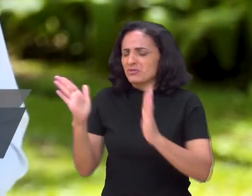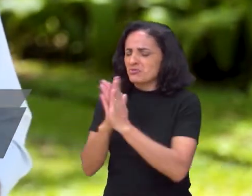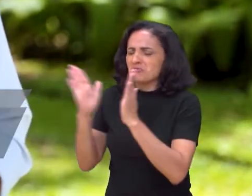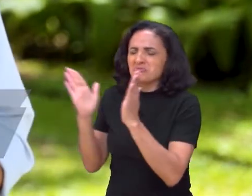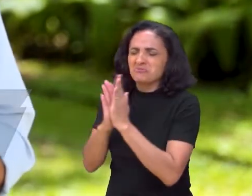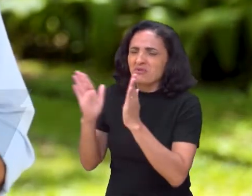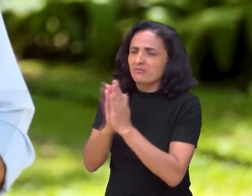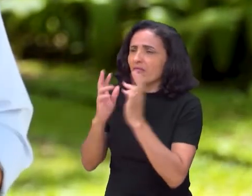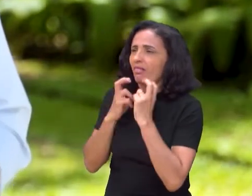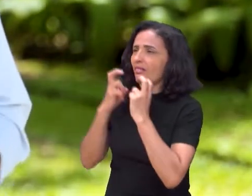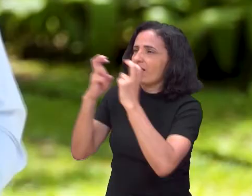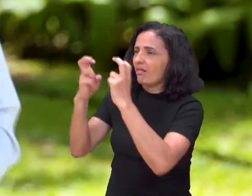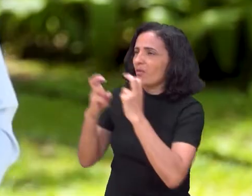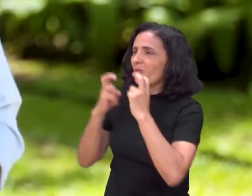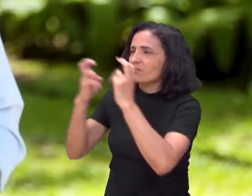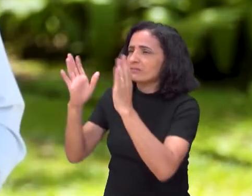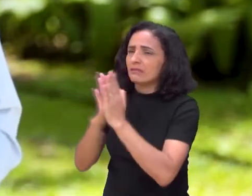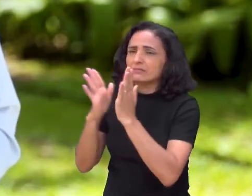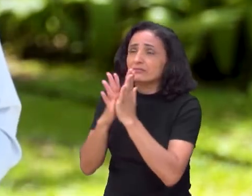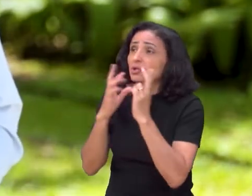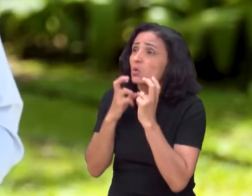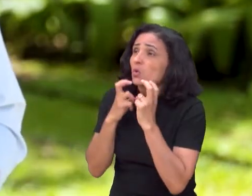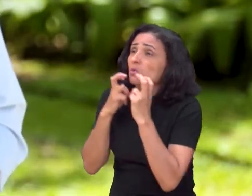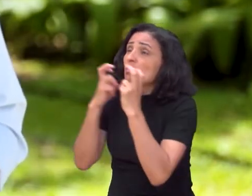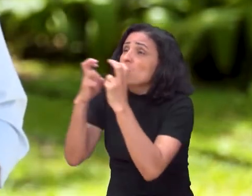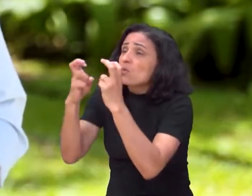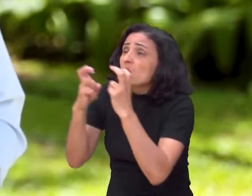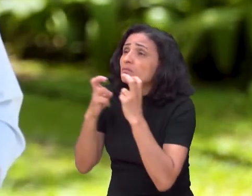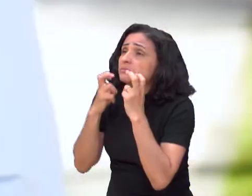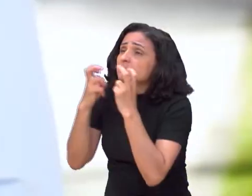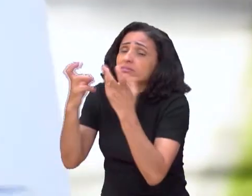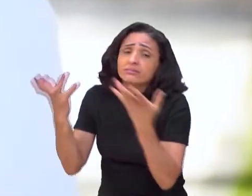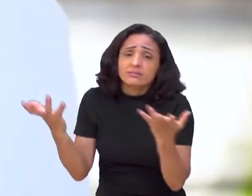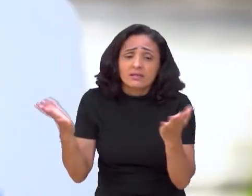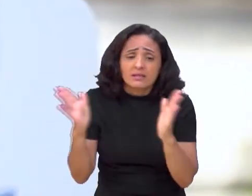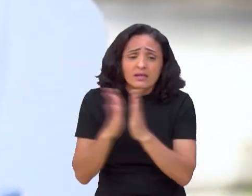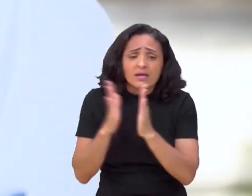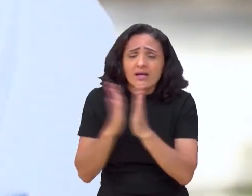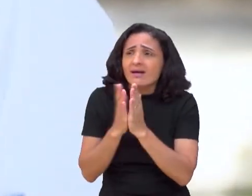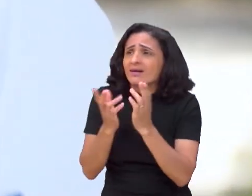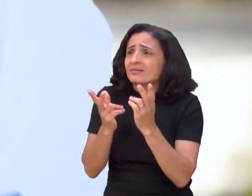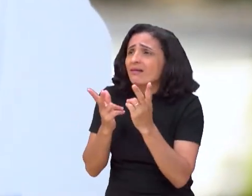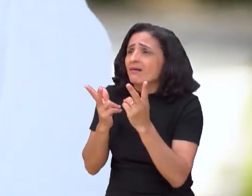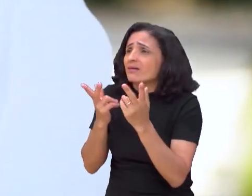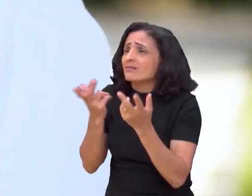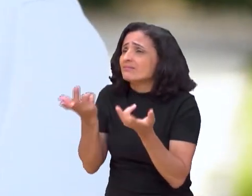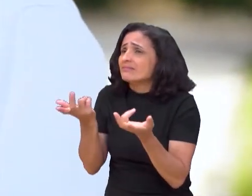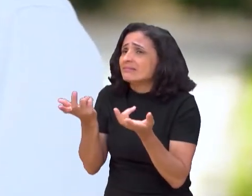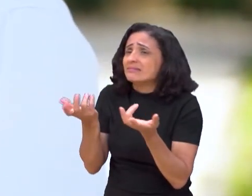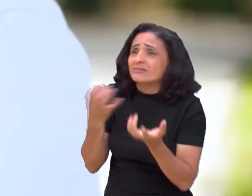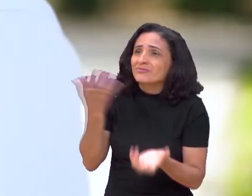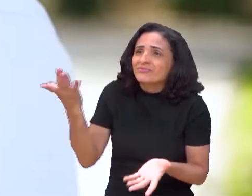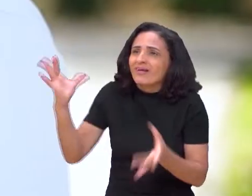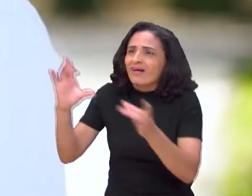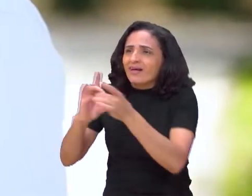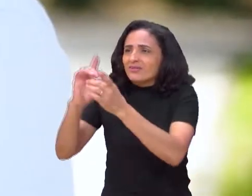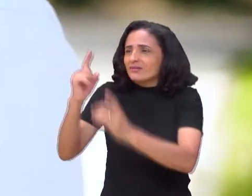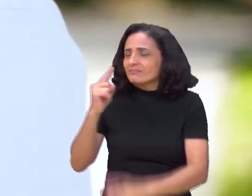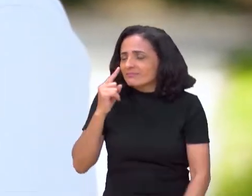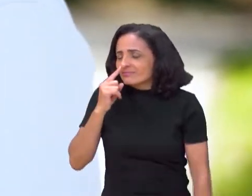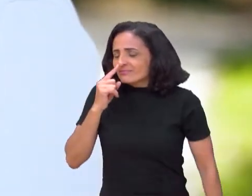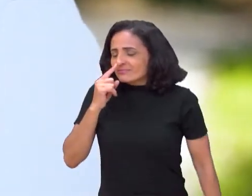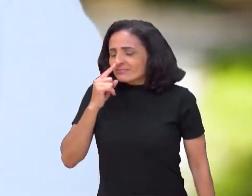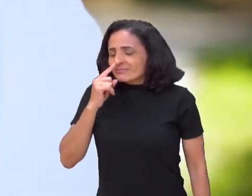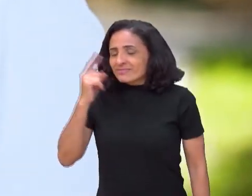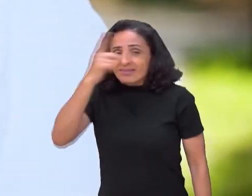inexprimíveis. Esses gemidos inexprimíveis é a oração, é a fala de intimidade que o Espírito